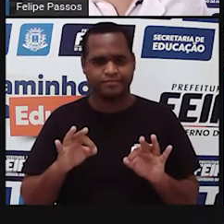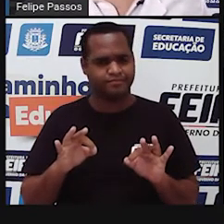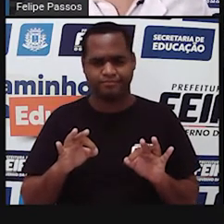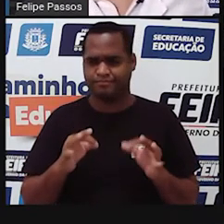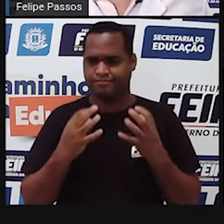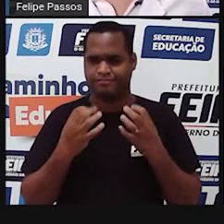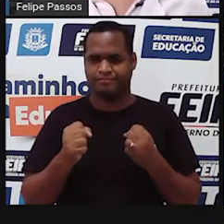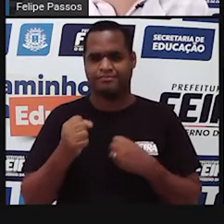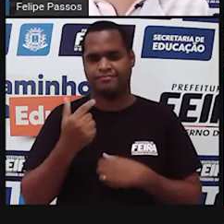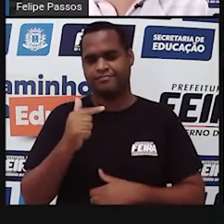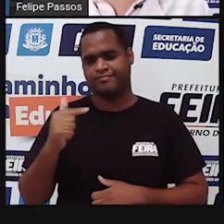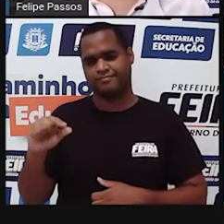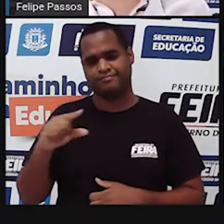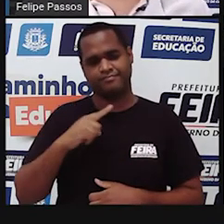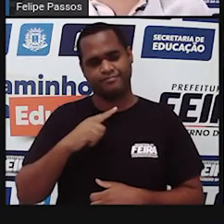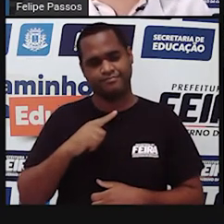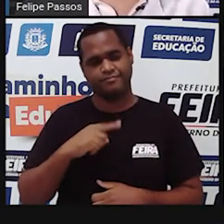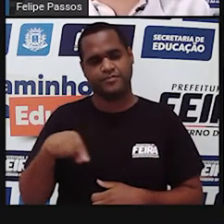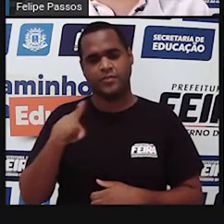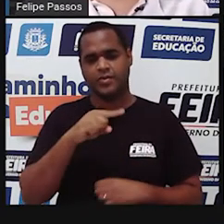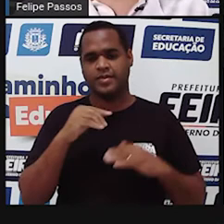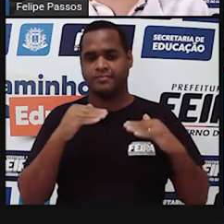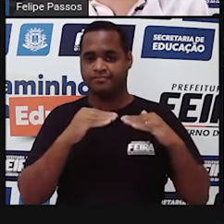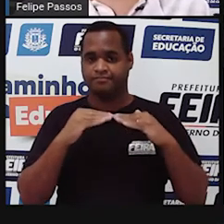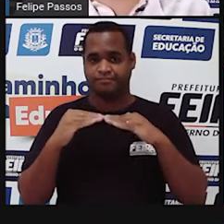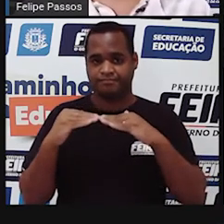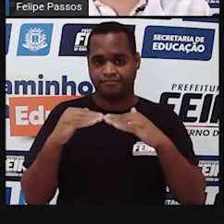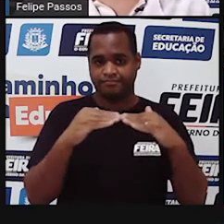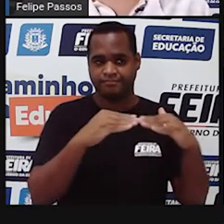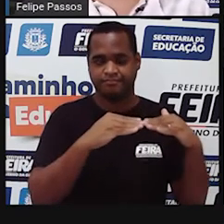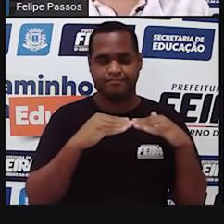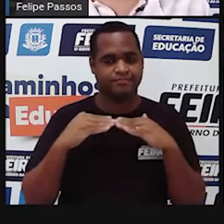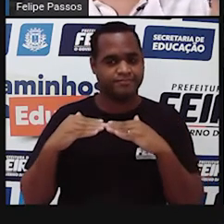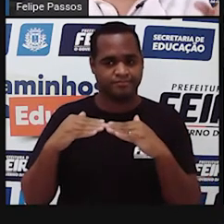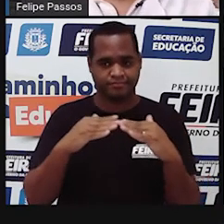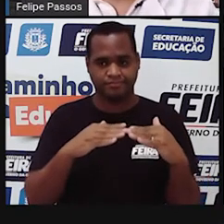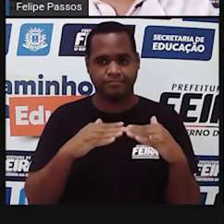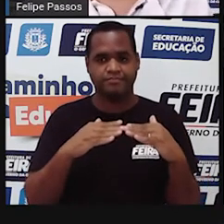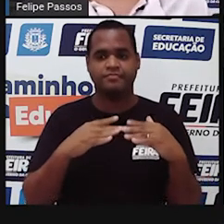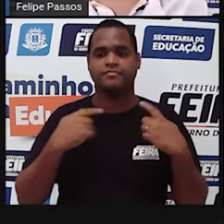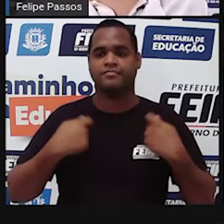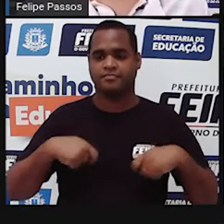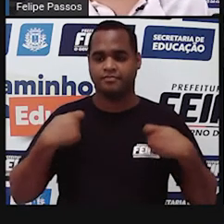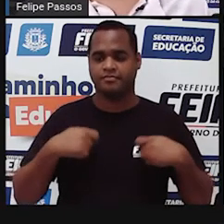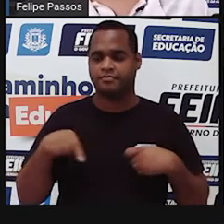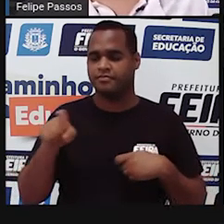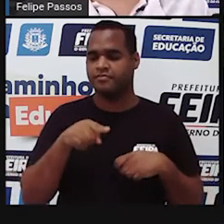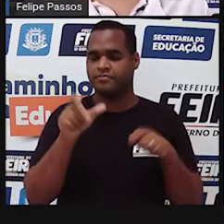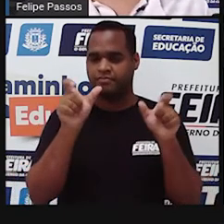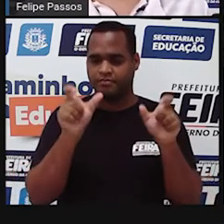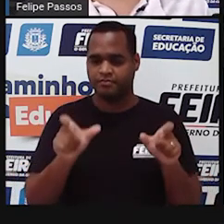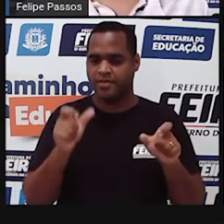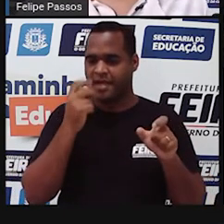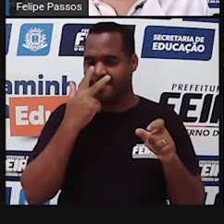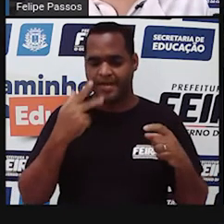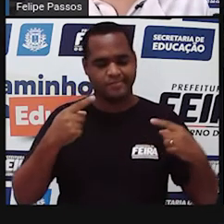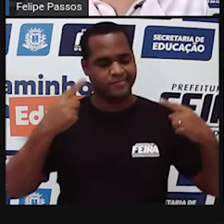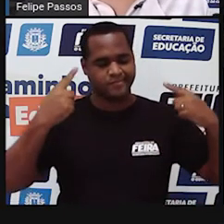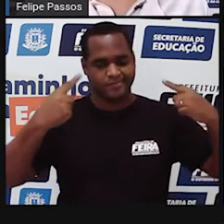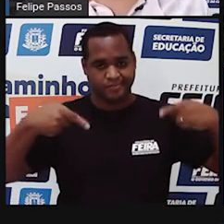né, galera? Então aqui a gente tem três imagens só simbolizando essa, entre aspas, guerra dos sexos, né, que